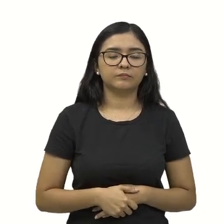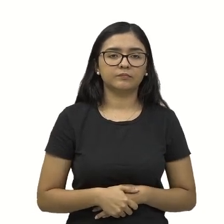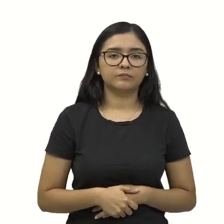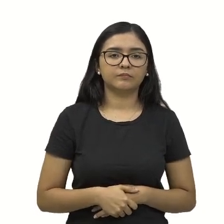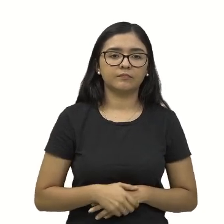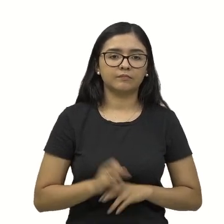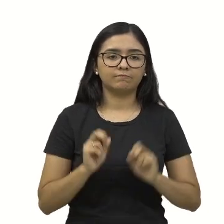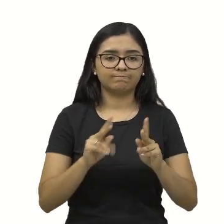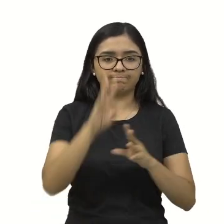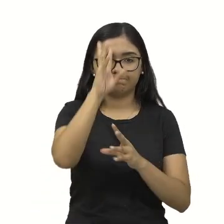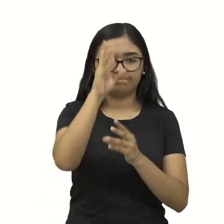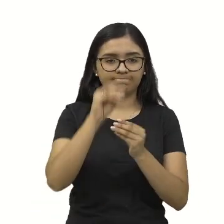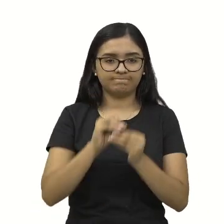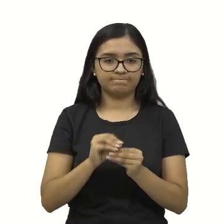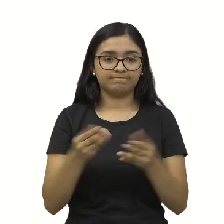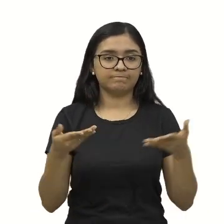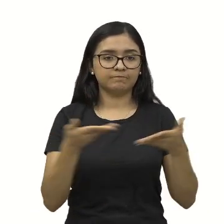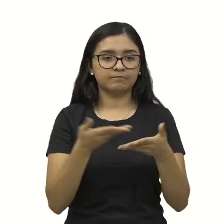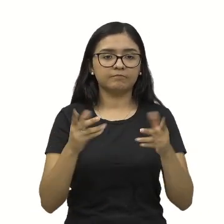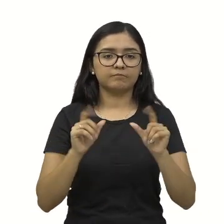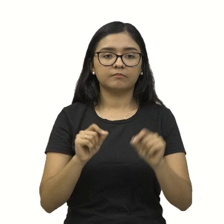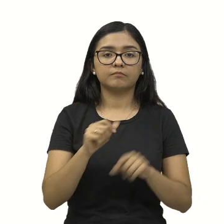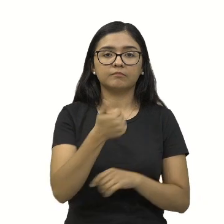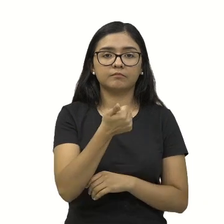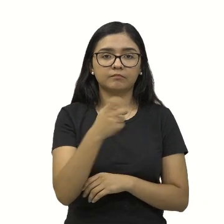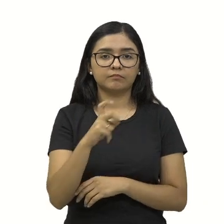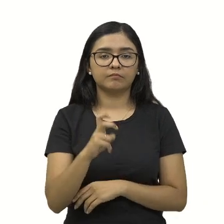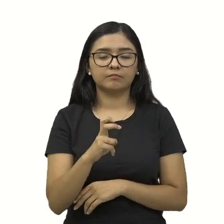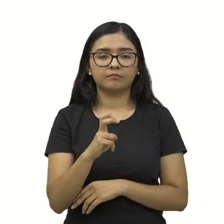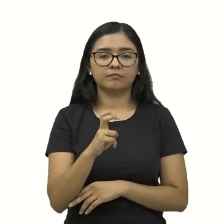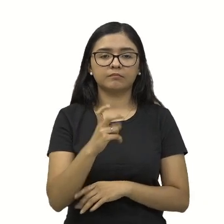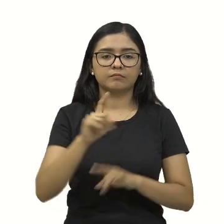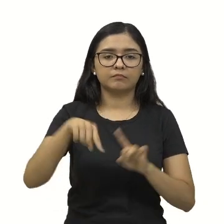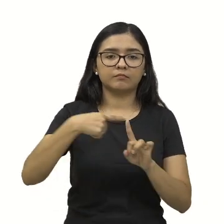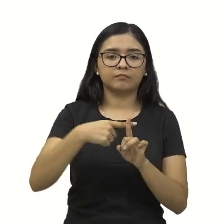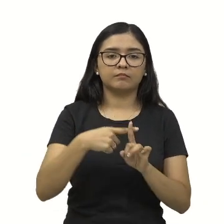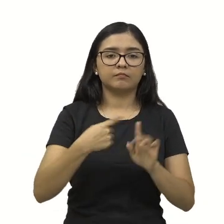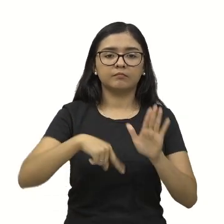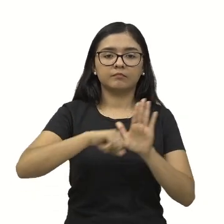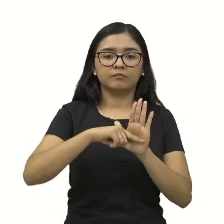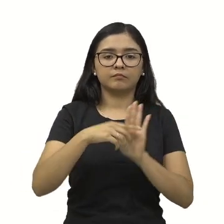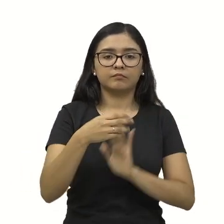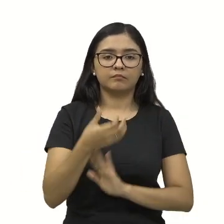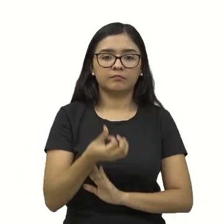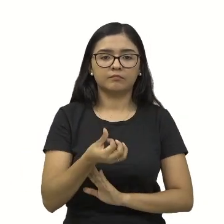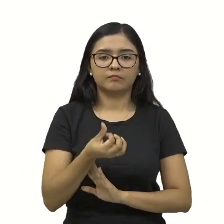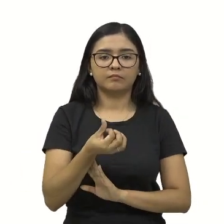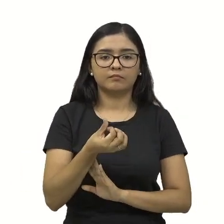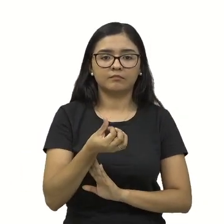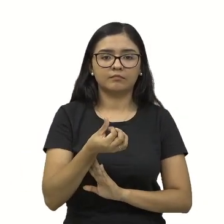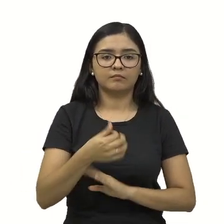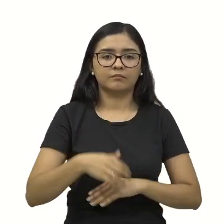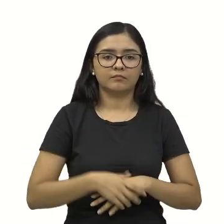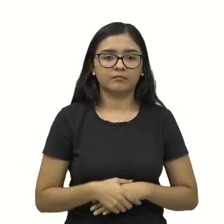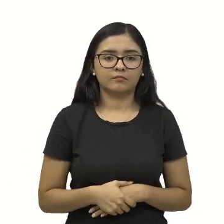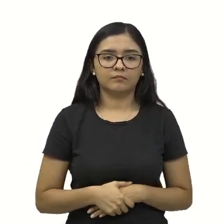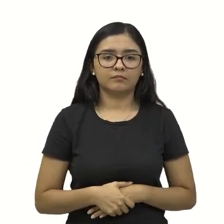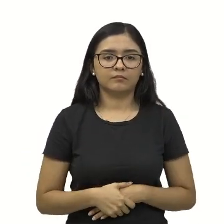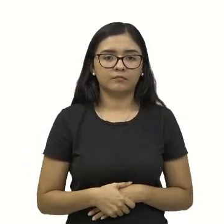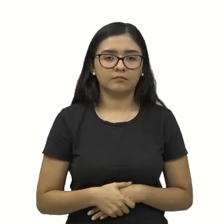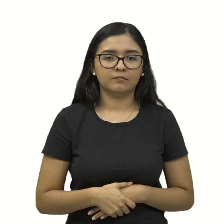Tudo bem? Agora eu vou fazer 15 com menos 16, que vai dar 9,